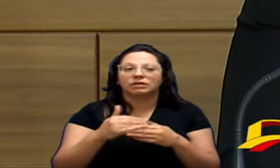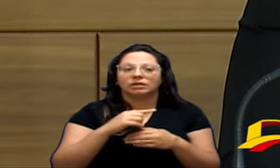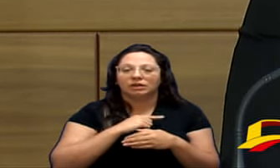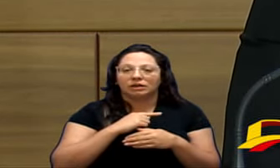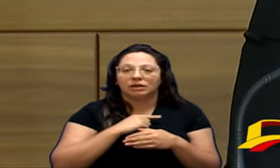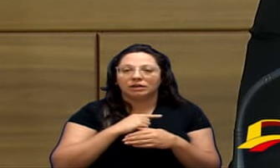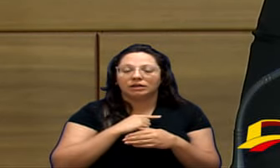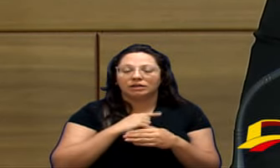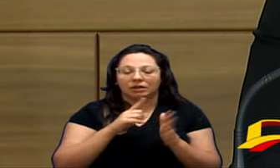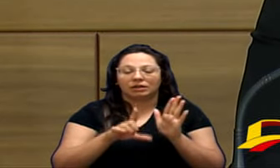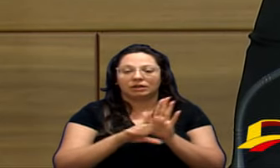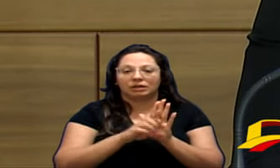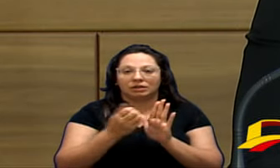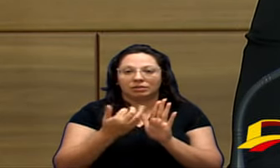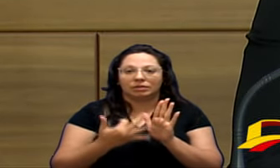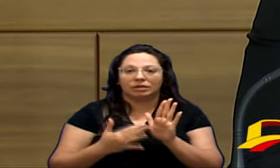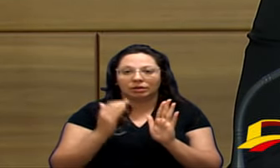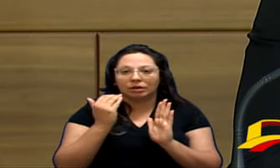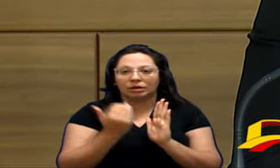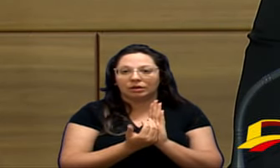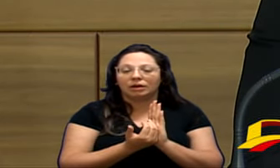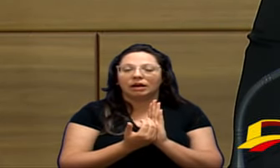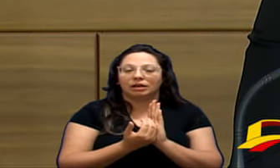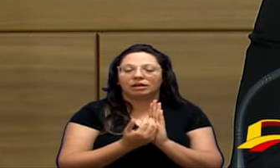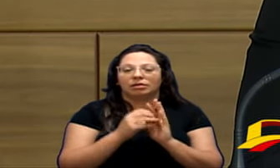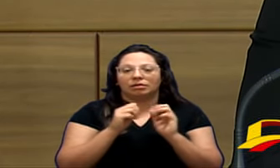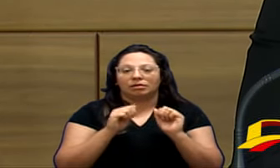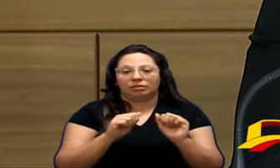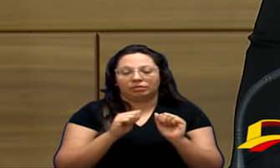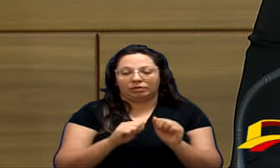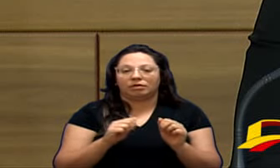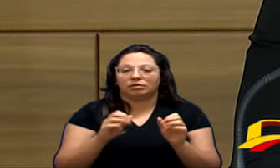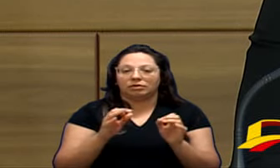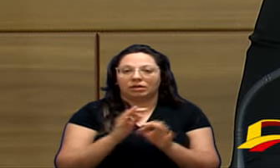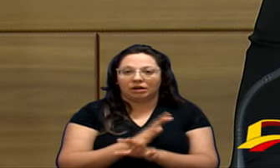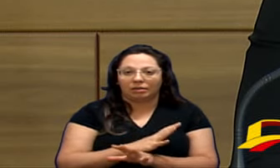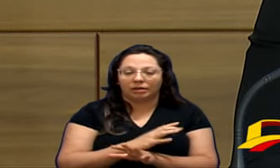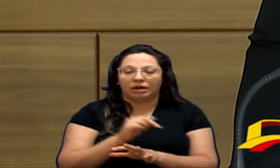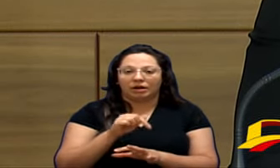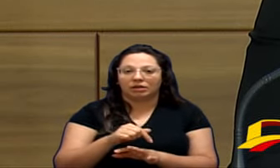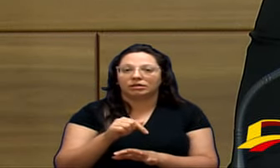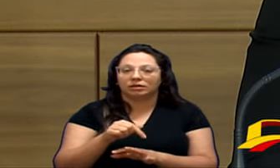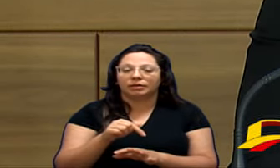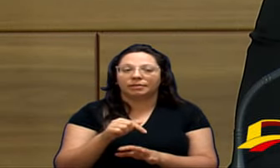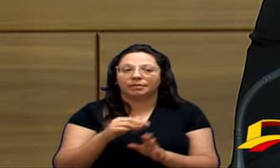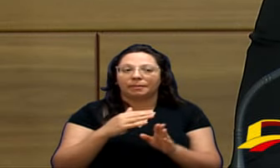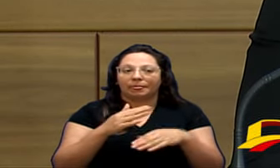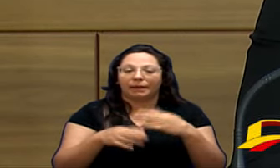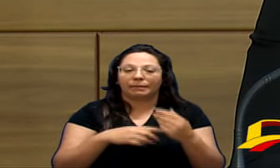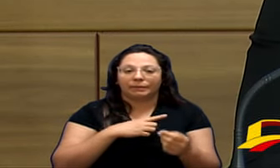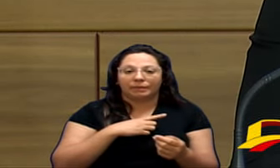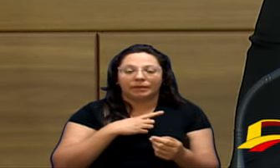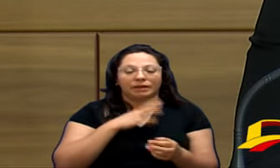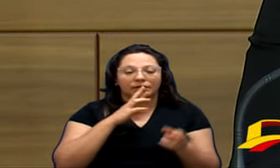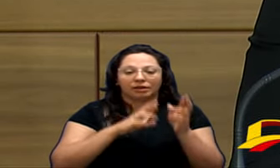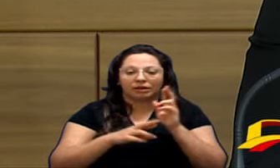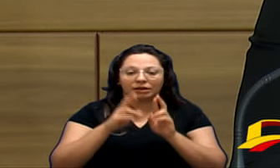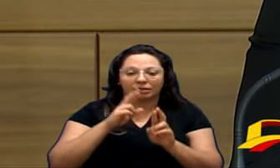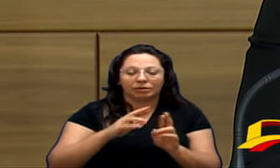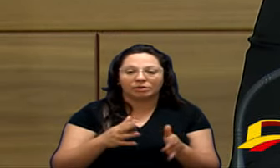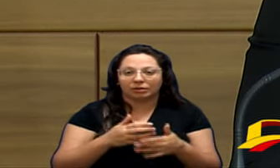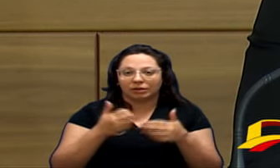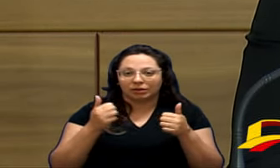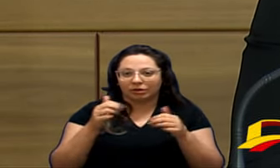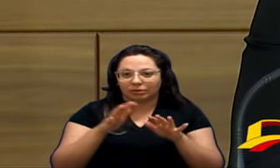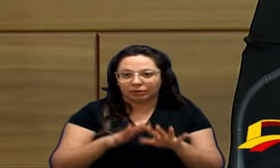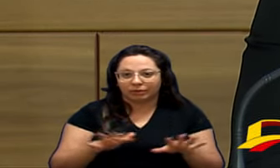nossa Constituição então talvez ao término aí da gestão a gente tenha um efetivo suficiente aí para dar uma resposta satisfatória a